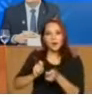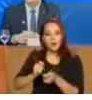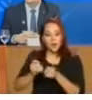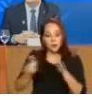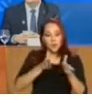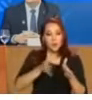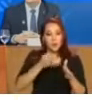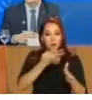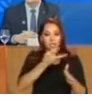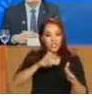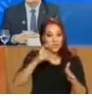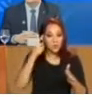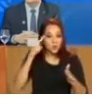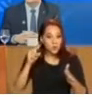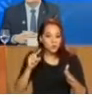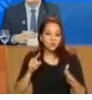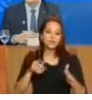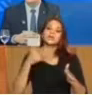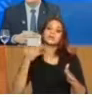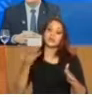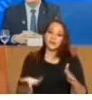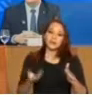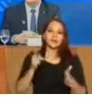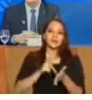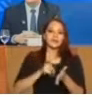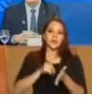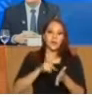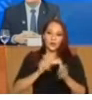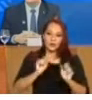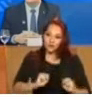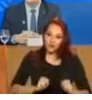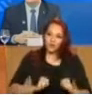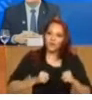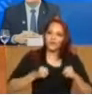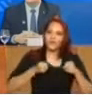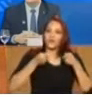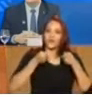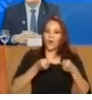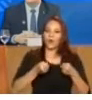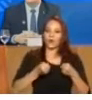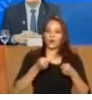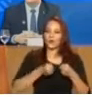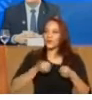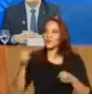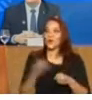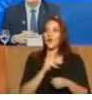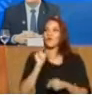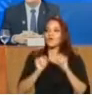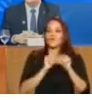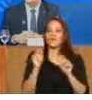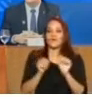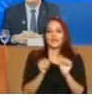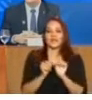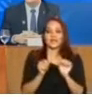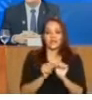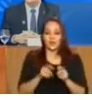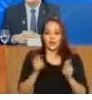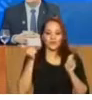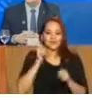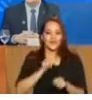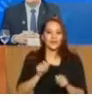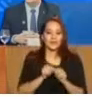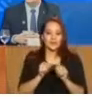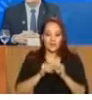dias. Realmente é um esforço quase sobre-humano, é épico o que está sendo feito para poder fazer